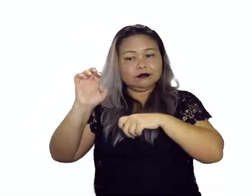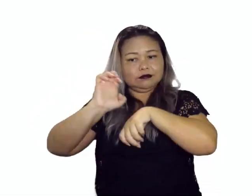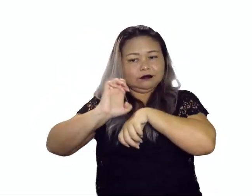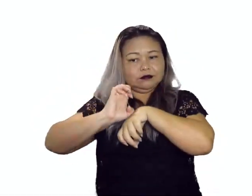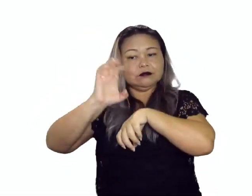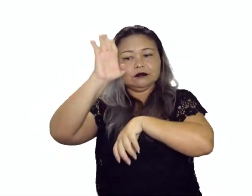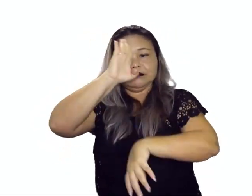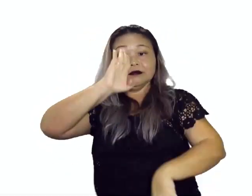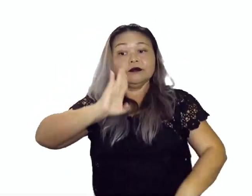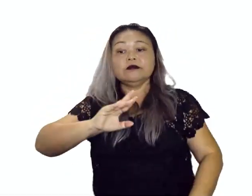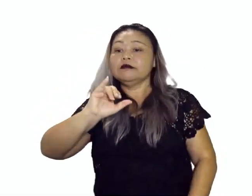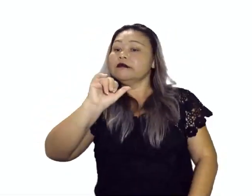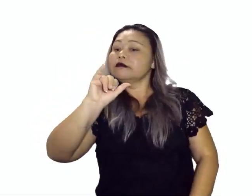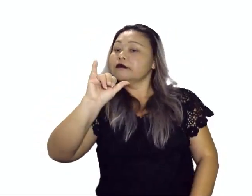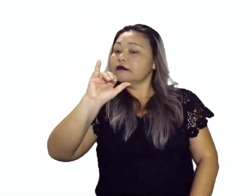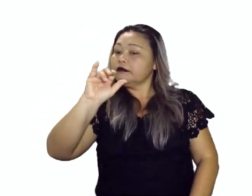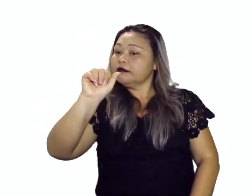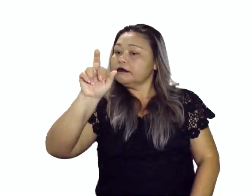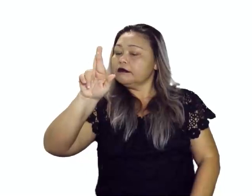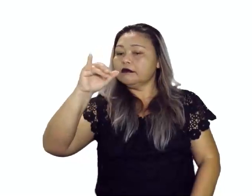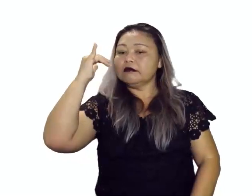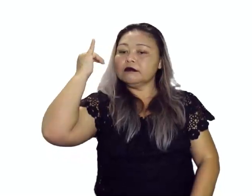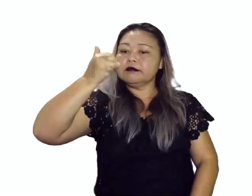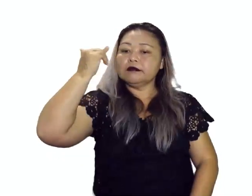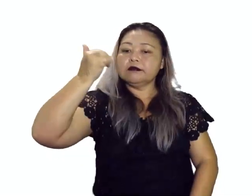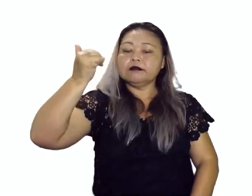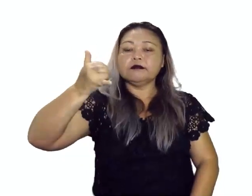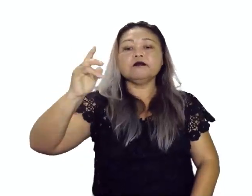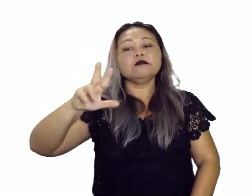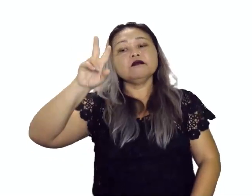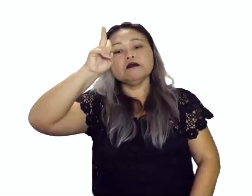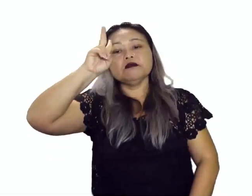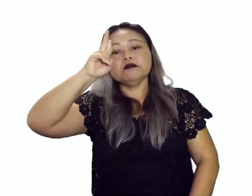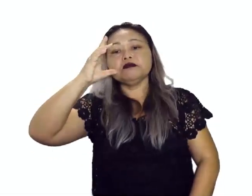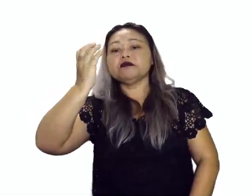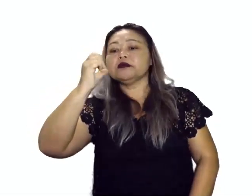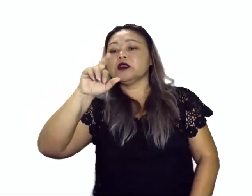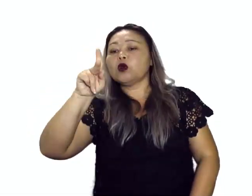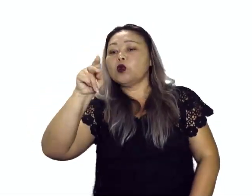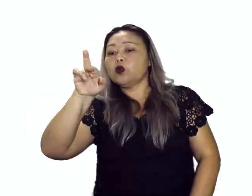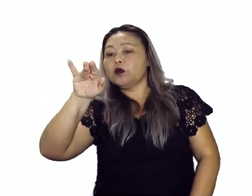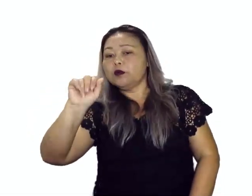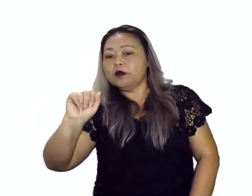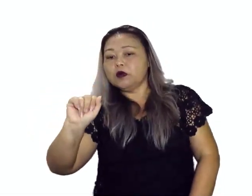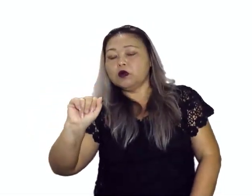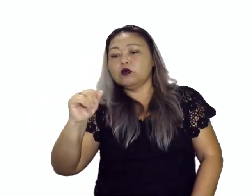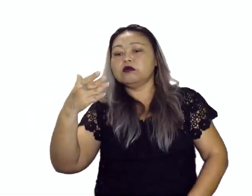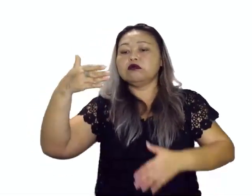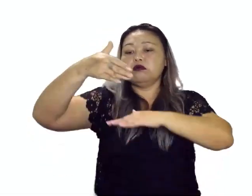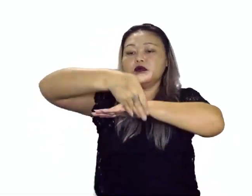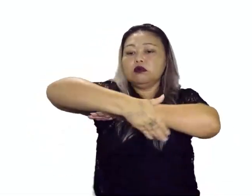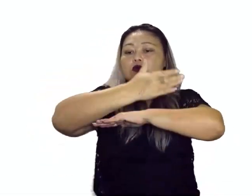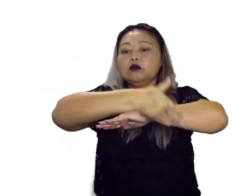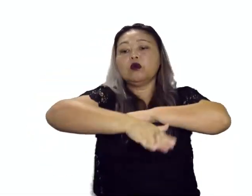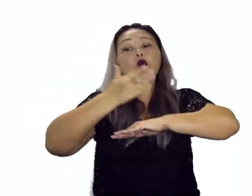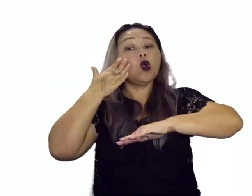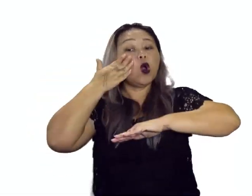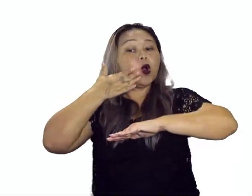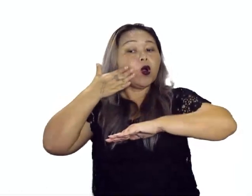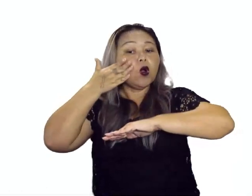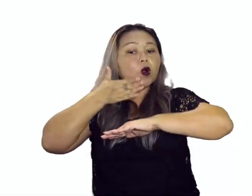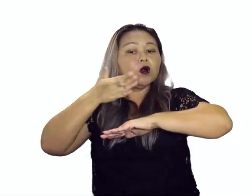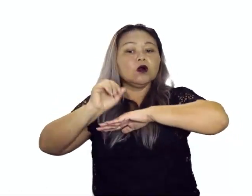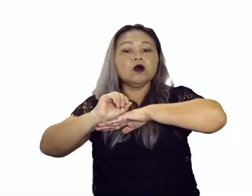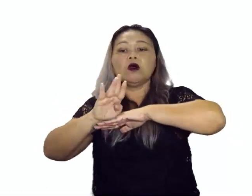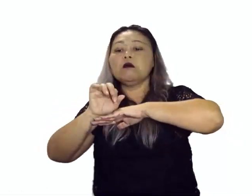no Brasil, nós temos a Iara, a história da Iara, né? Temos o Curupira, o Boto Cor-de-Rosa, a história